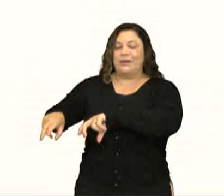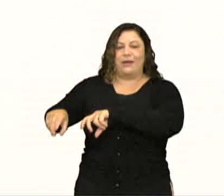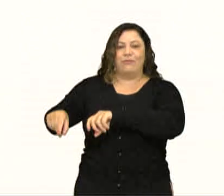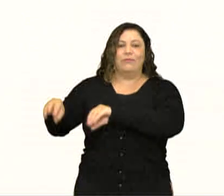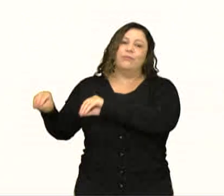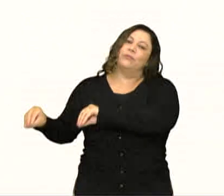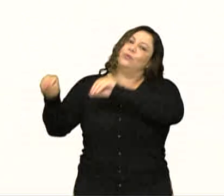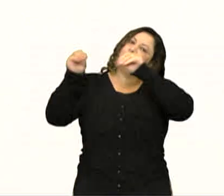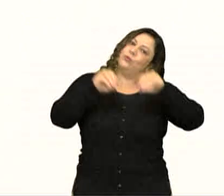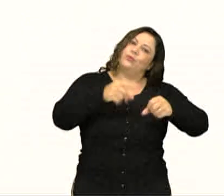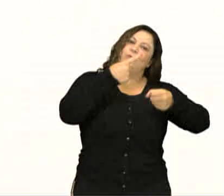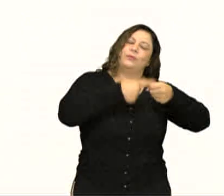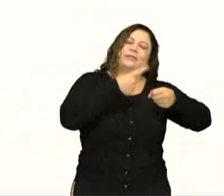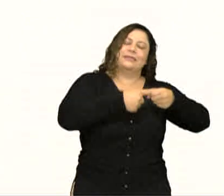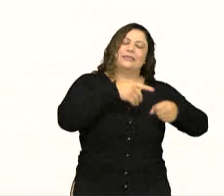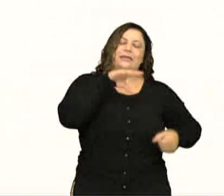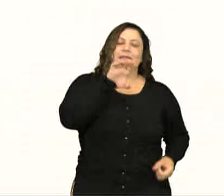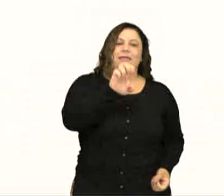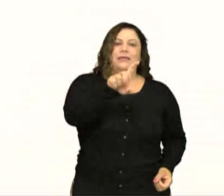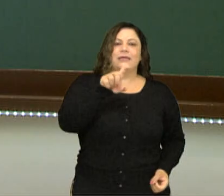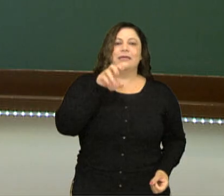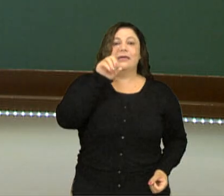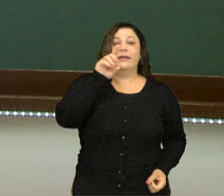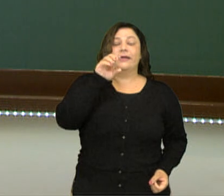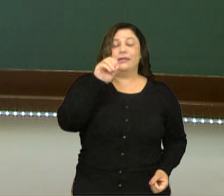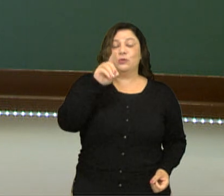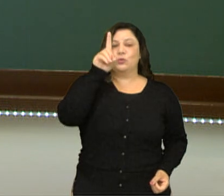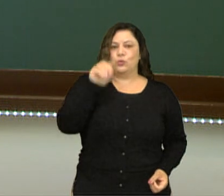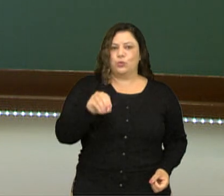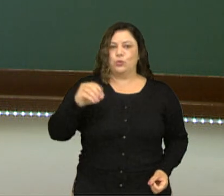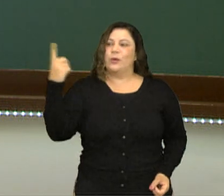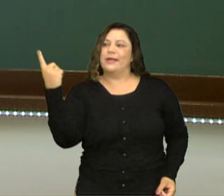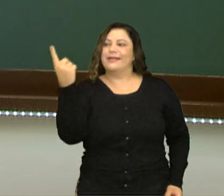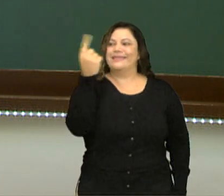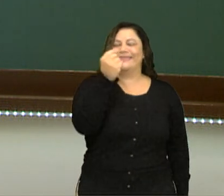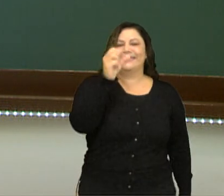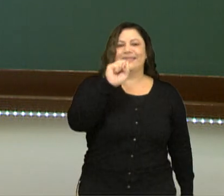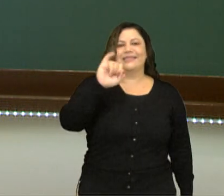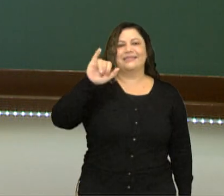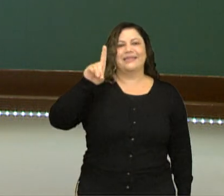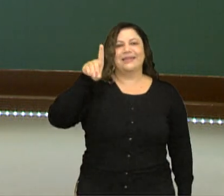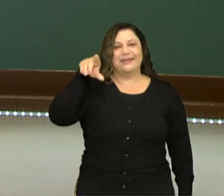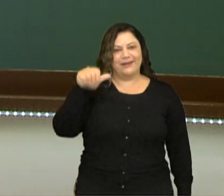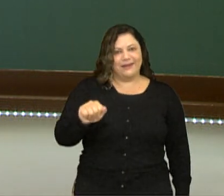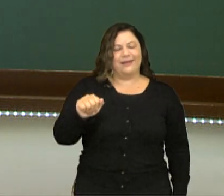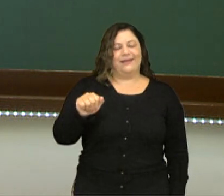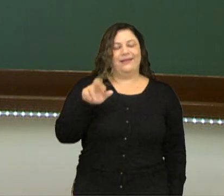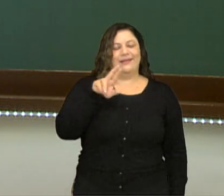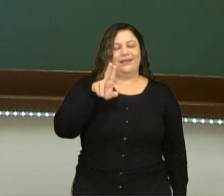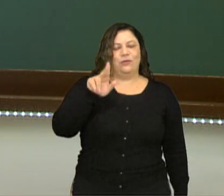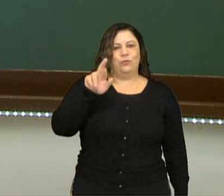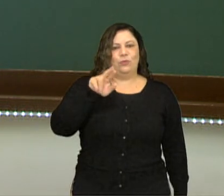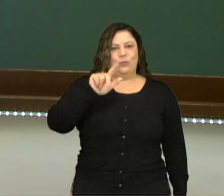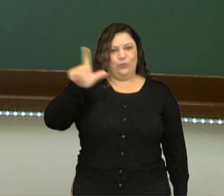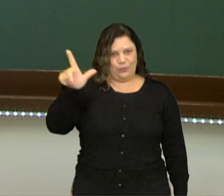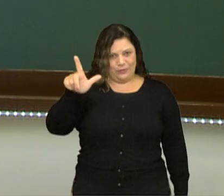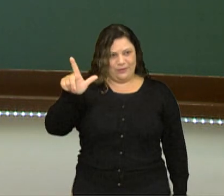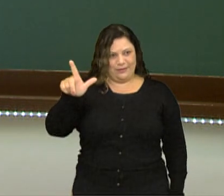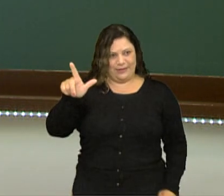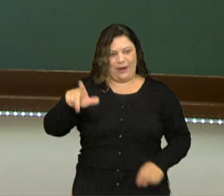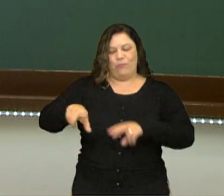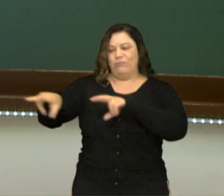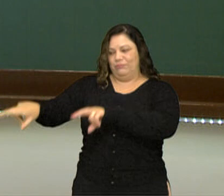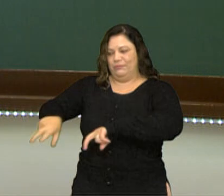recebe o nome de êxodo rural. Êxodo que é saída, né, rural do campo. Então, esse processo importantíssimo aí